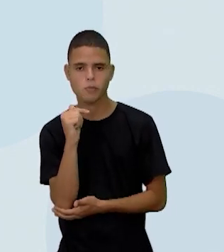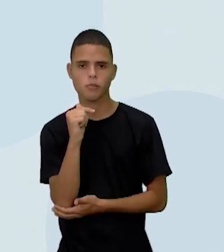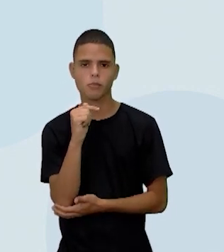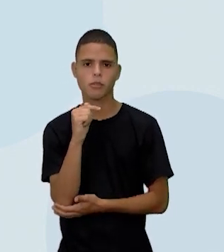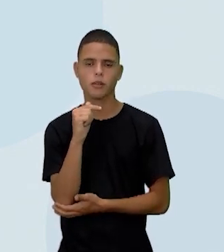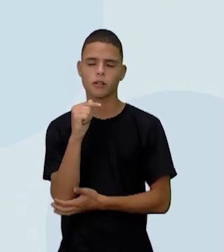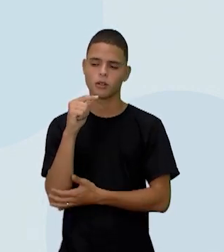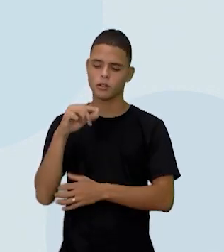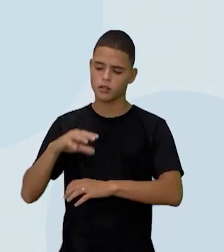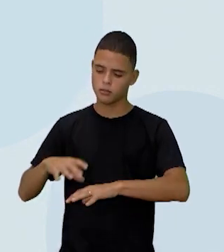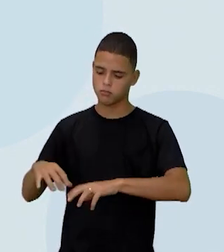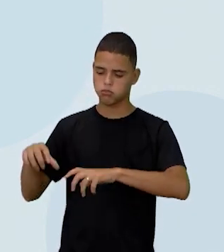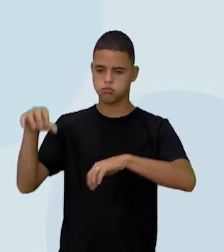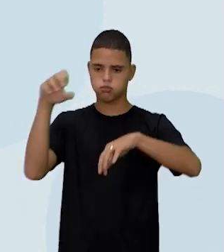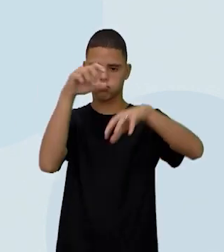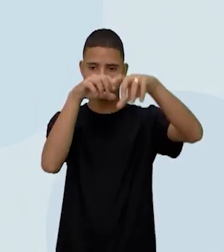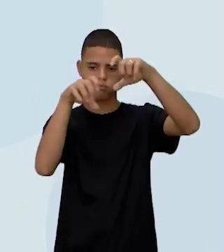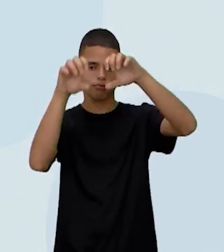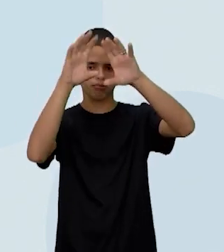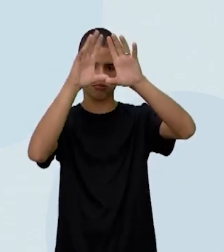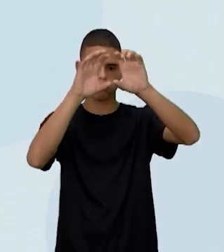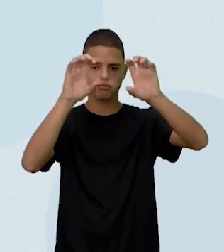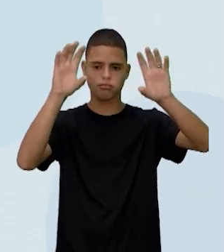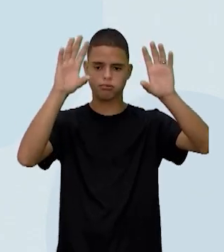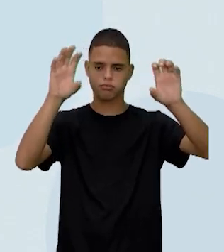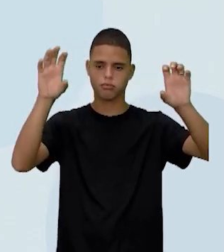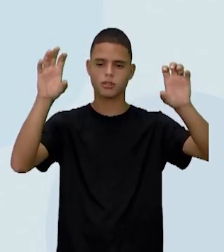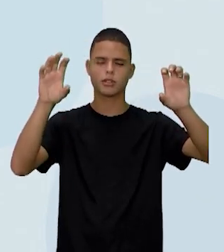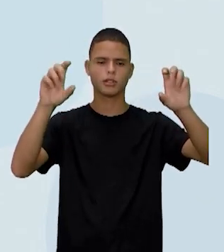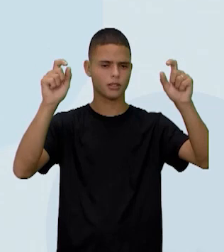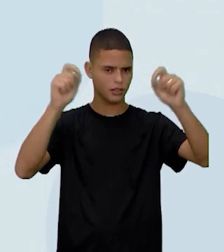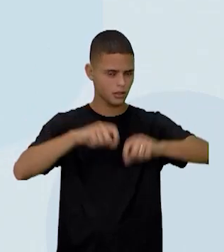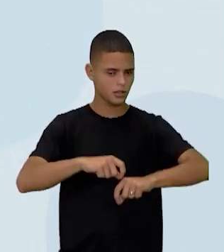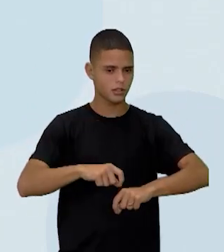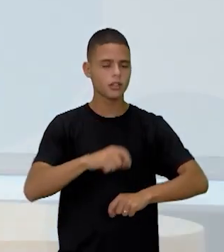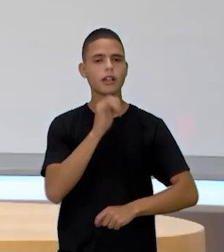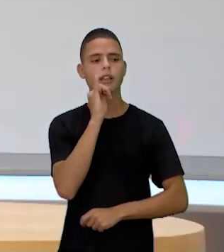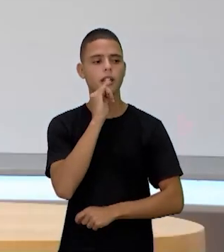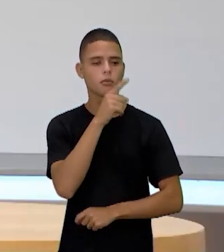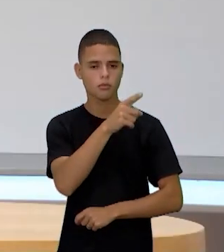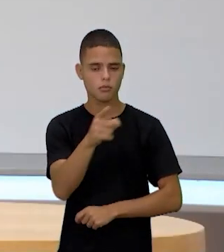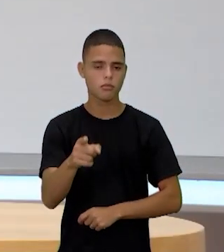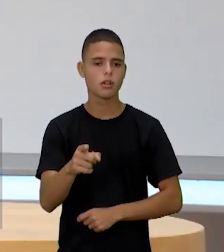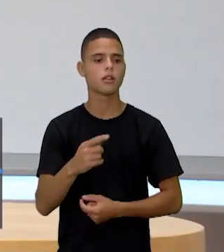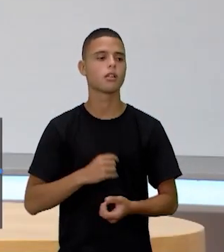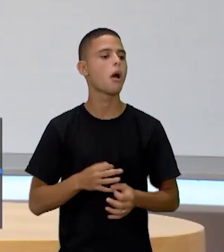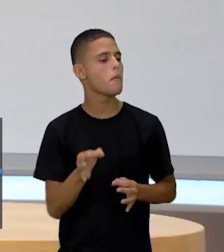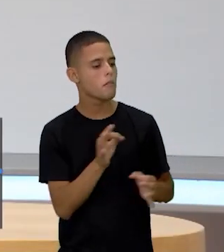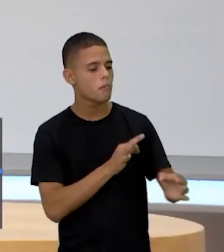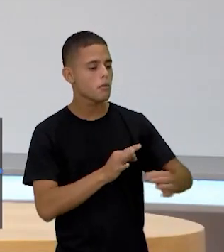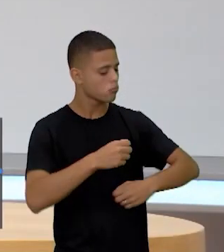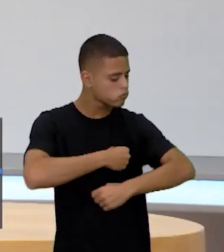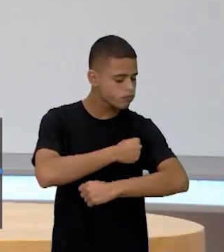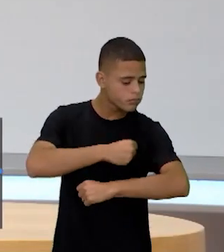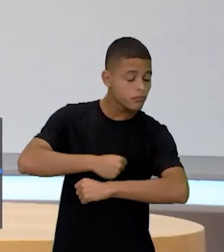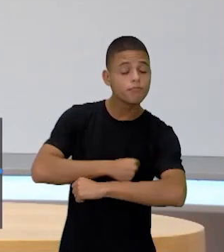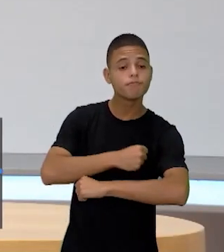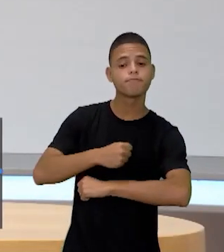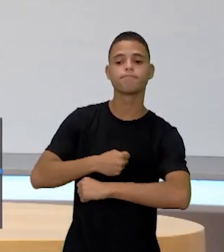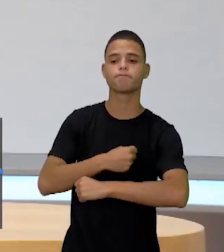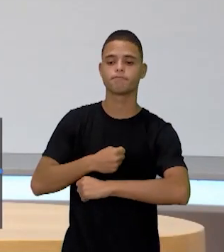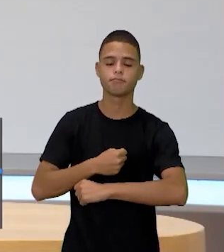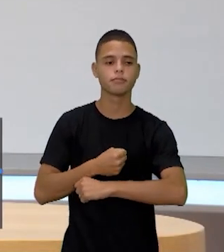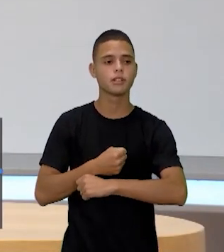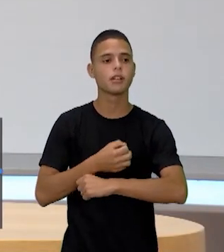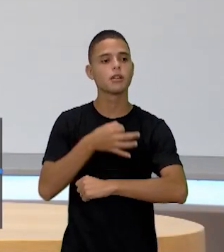evapora, pode voltar ao que era antes? Por exemplo, você está lá cozinhando, preparando o café. E aí a